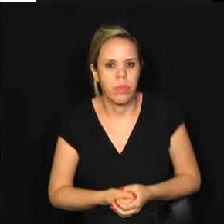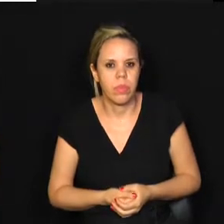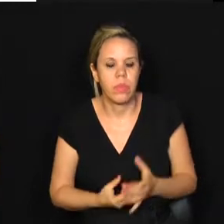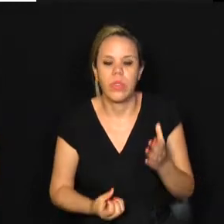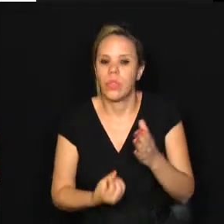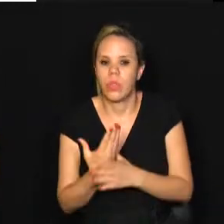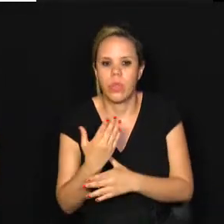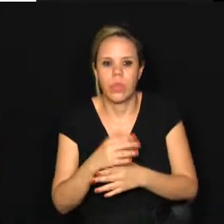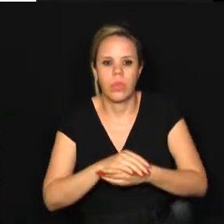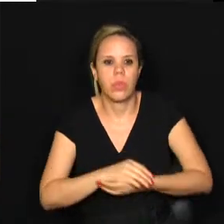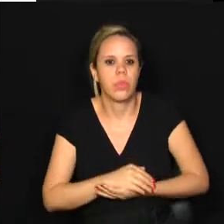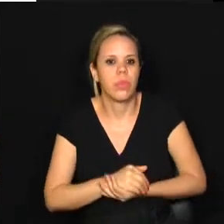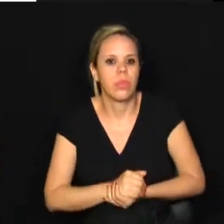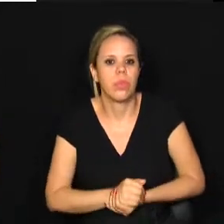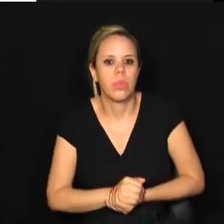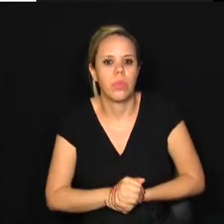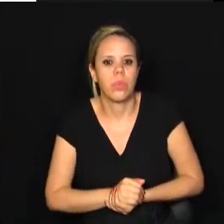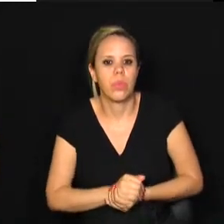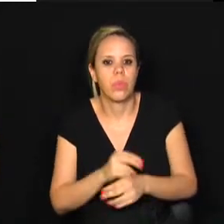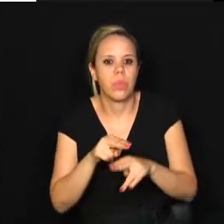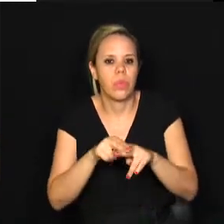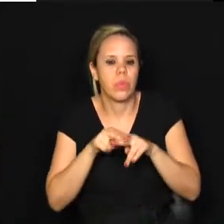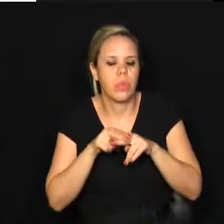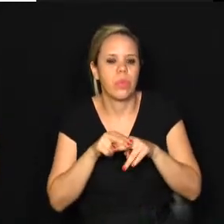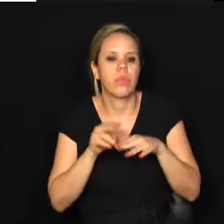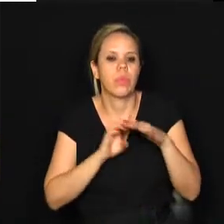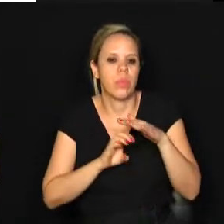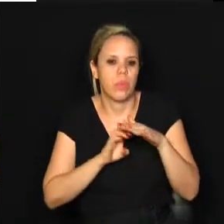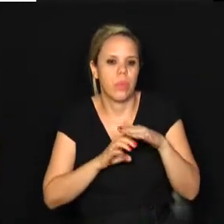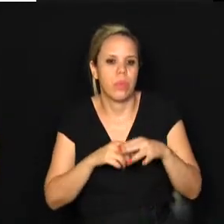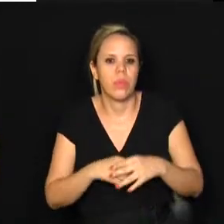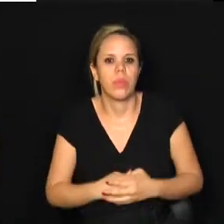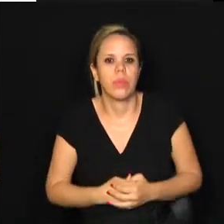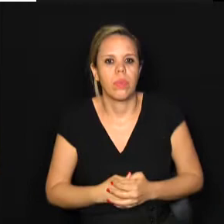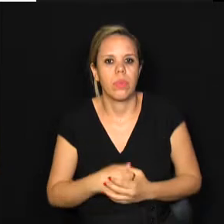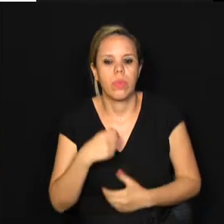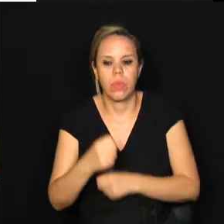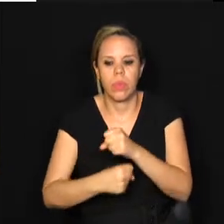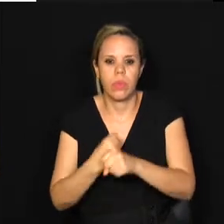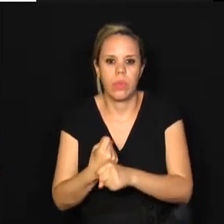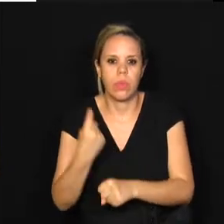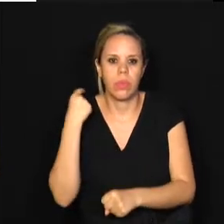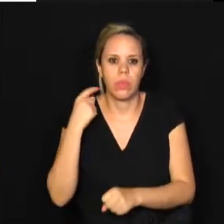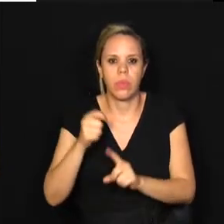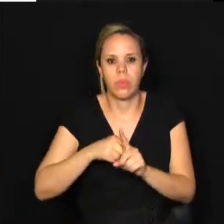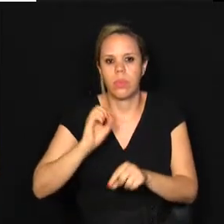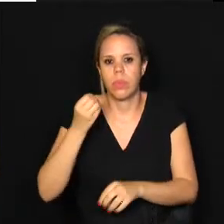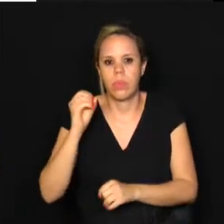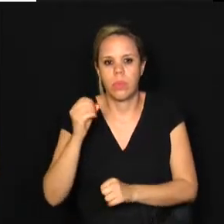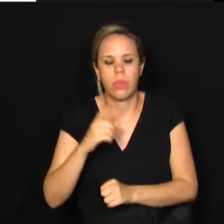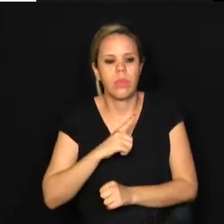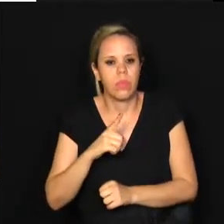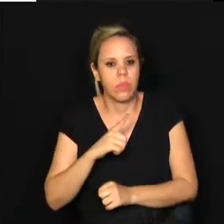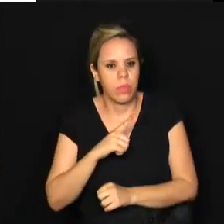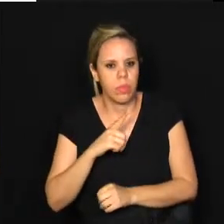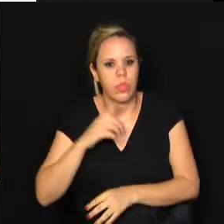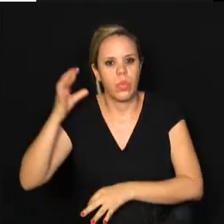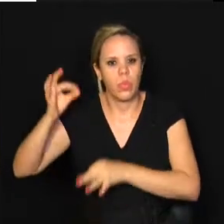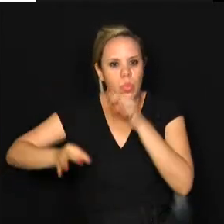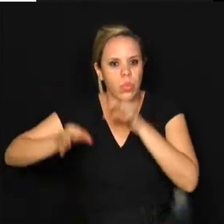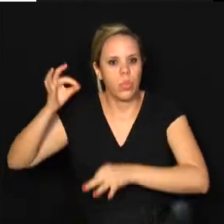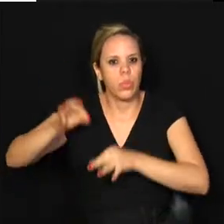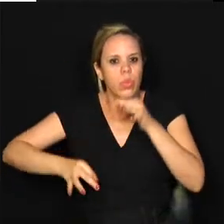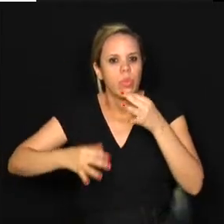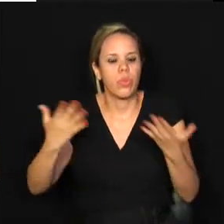acontecendo por conta da própria empresa. Porque no ano passado, em outubro do ano passado, nós tivemos o julgamento